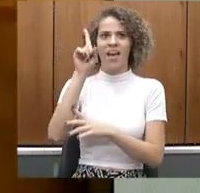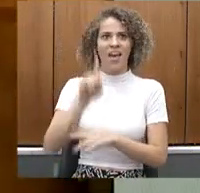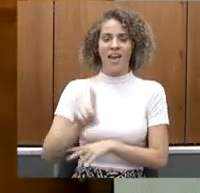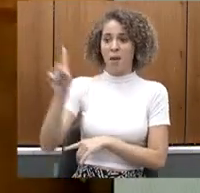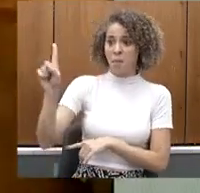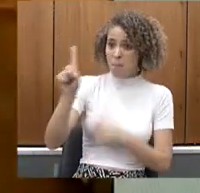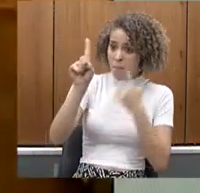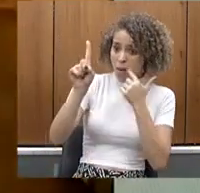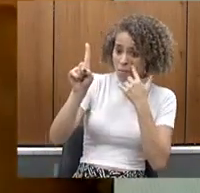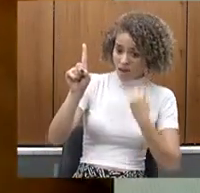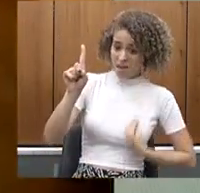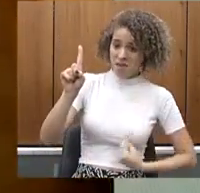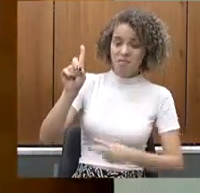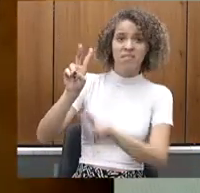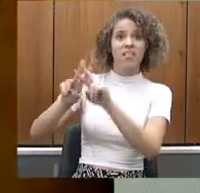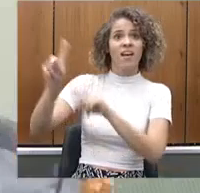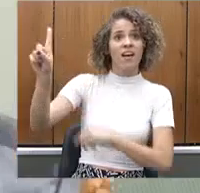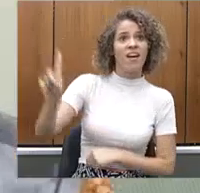pai